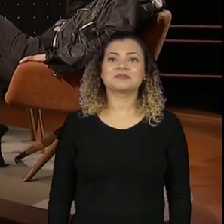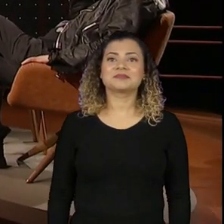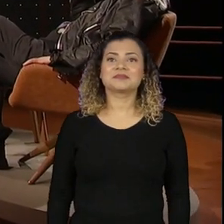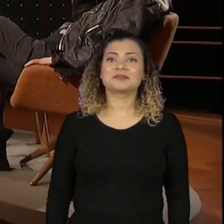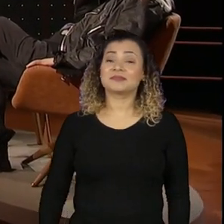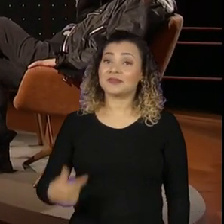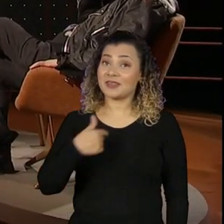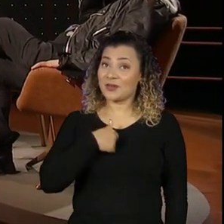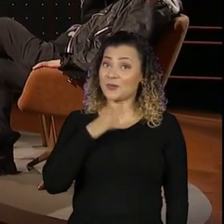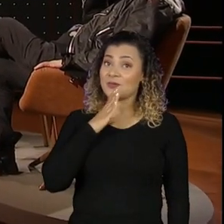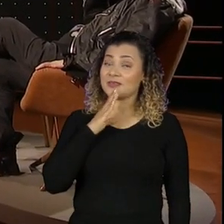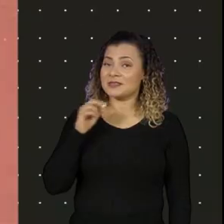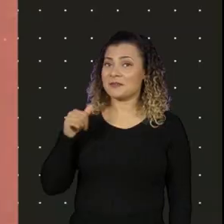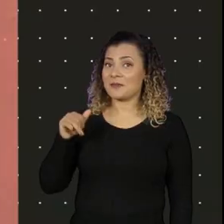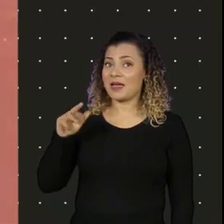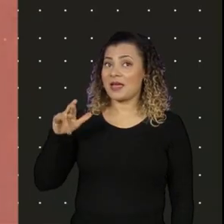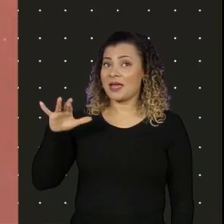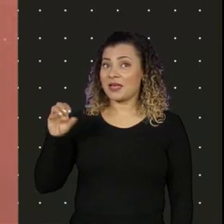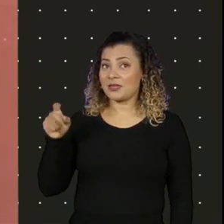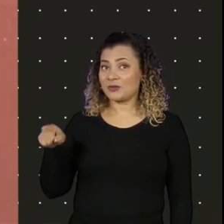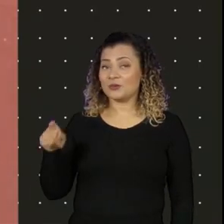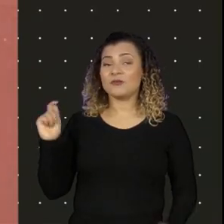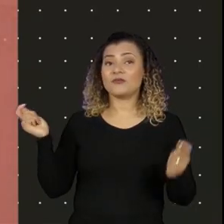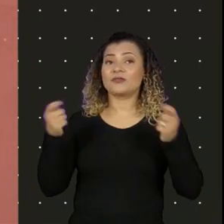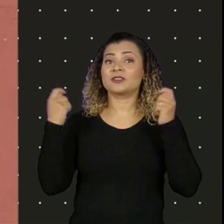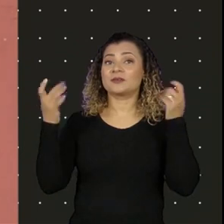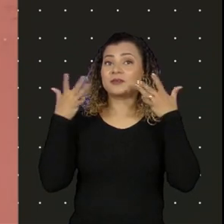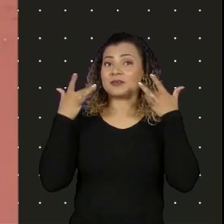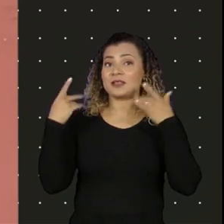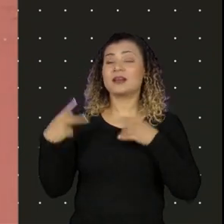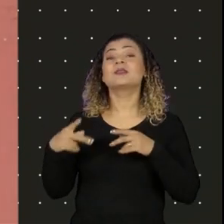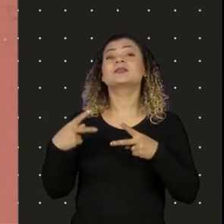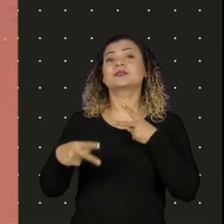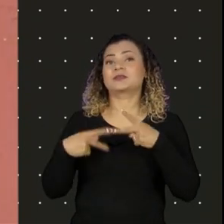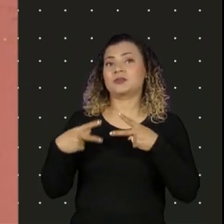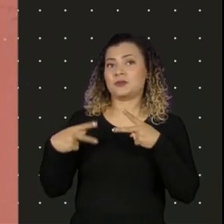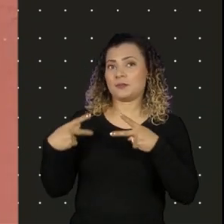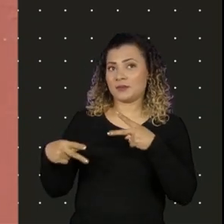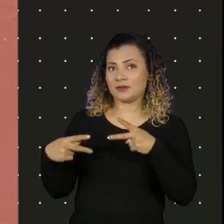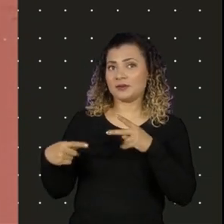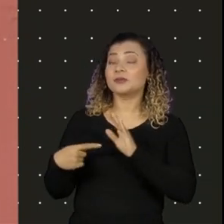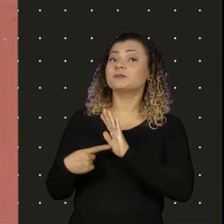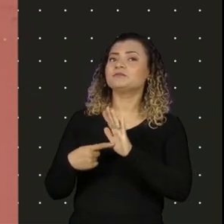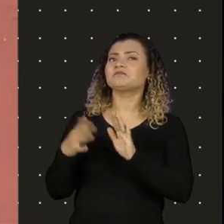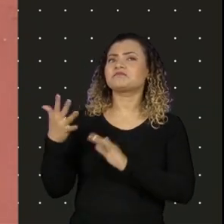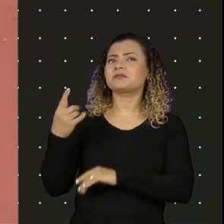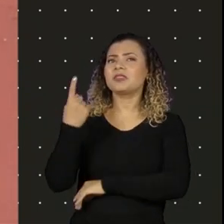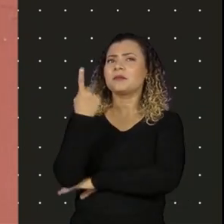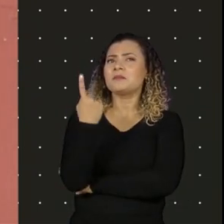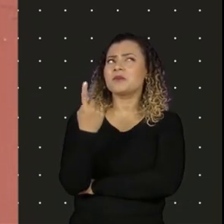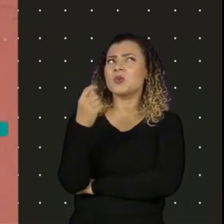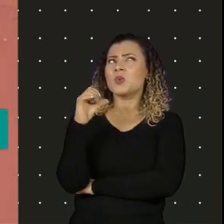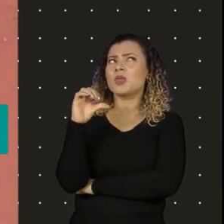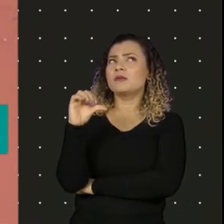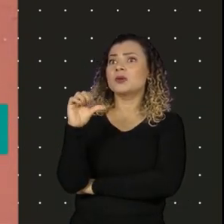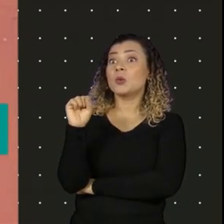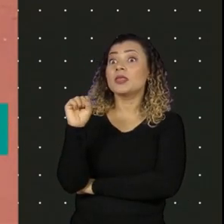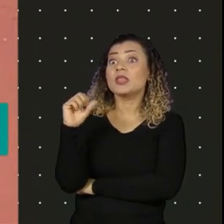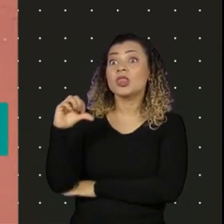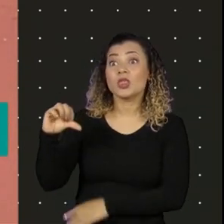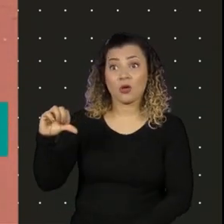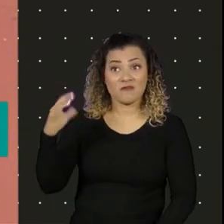Eu conheci o Mário num festival de teatro em São José do Rio Preto, acho que em